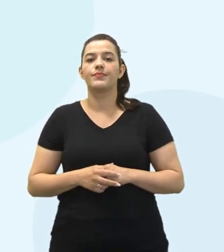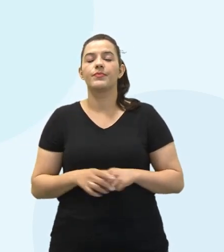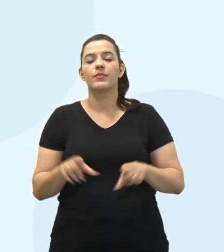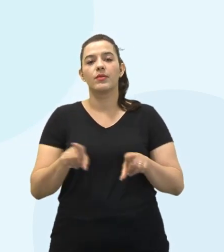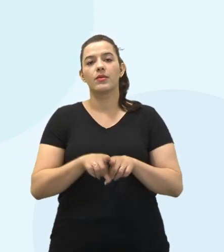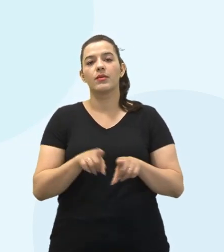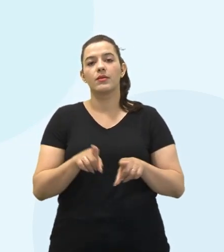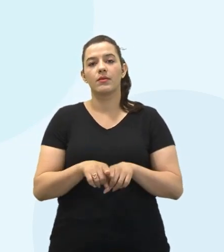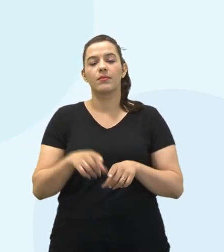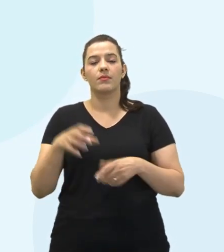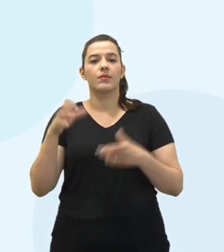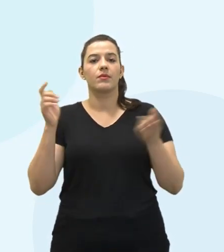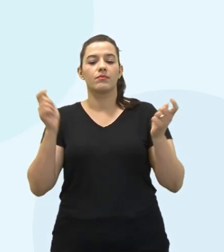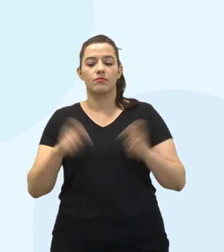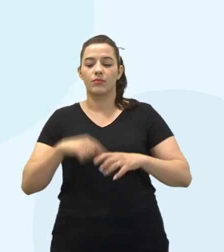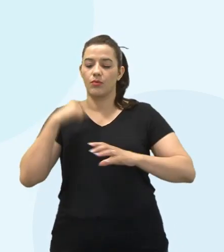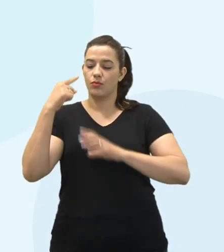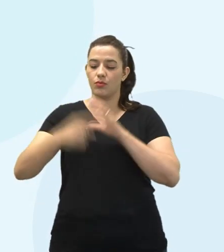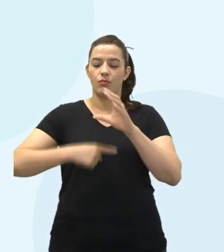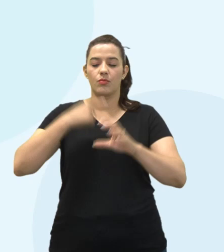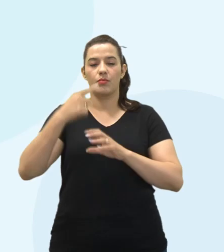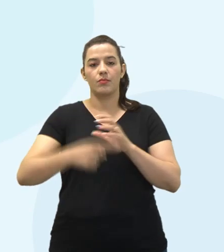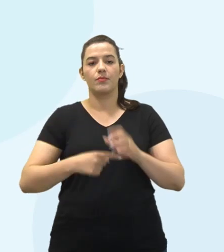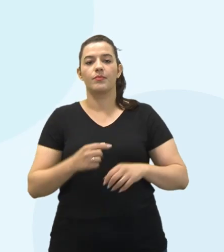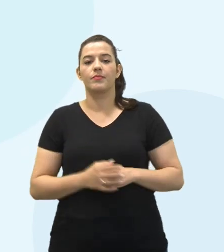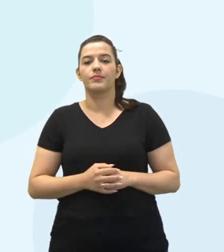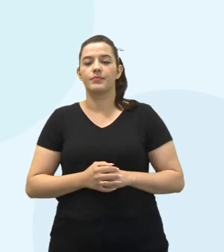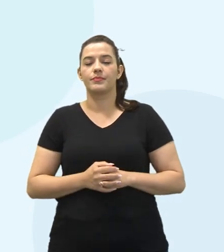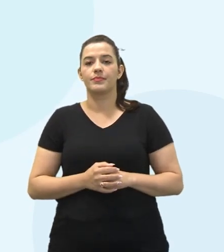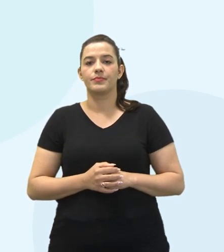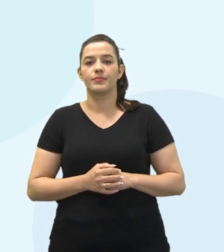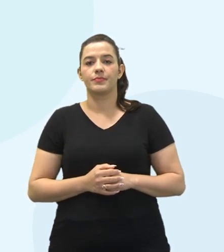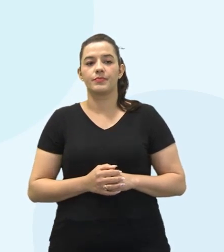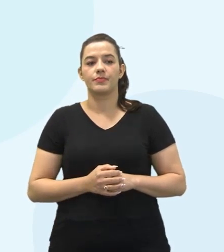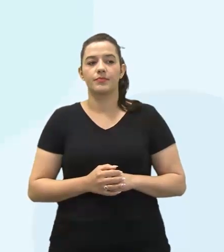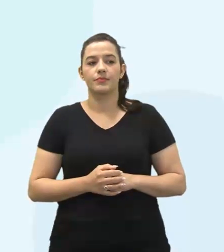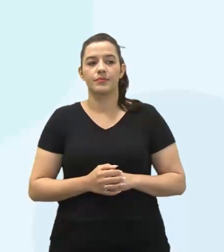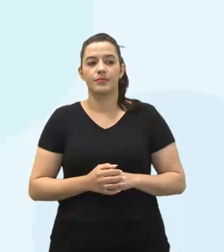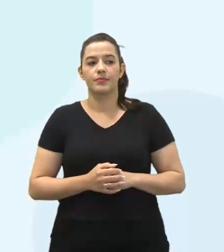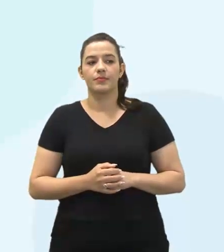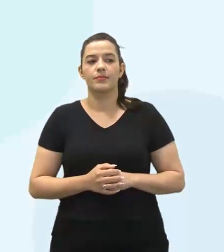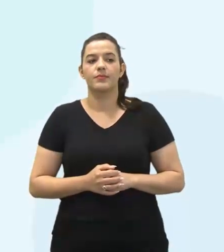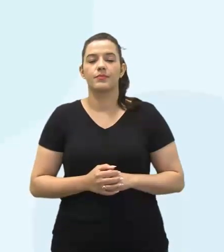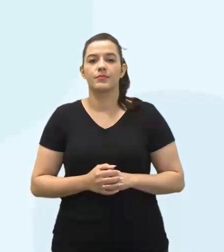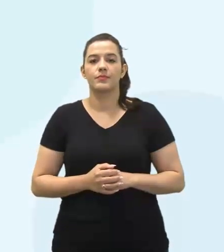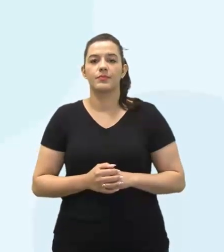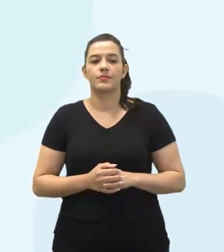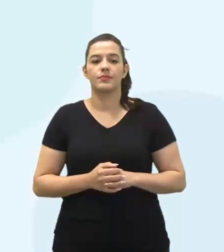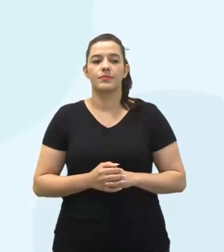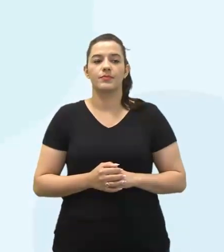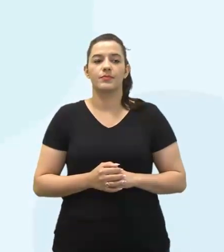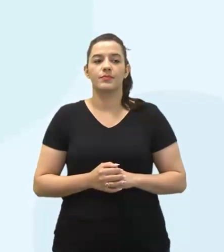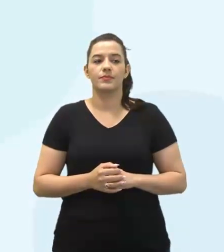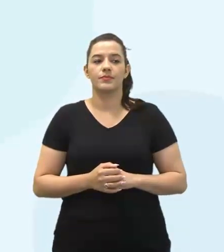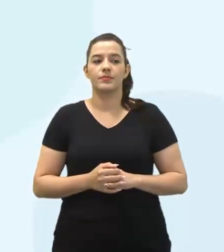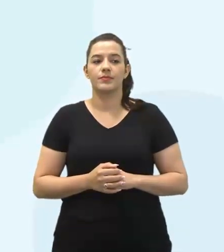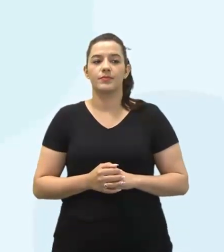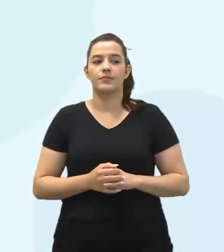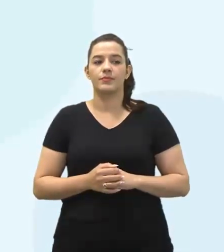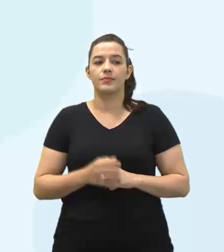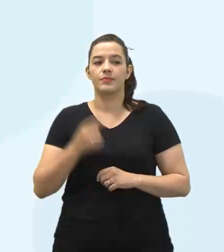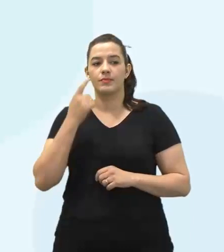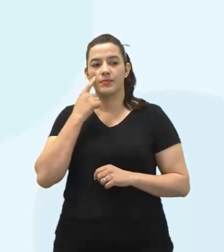competência Global o próximo slide por favor é nesse